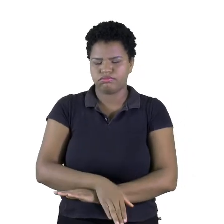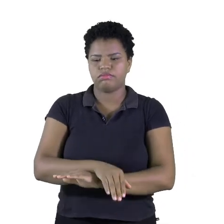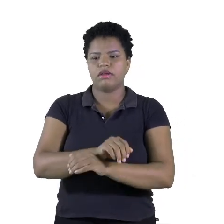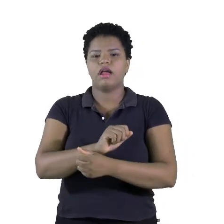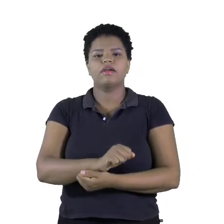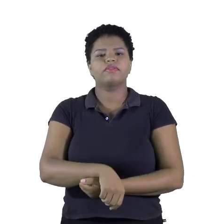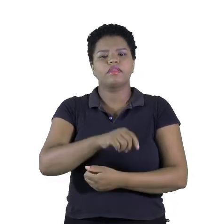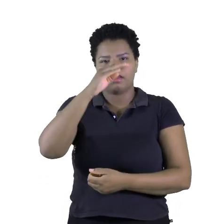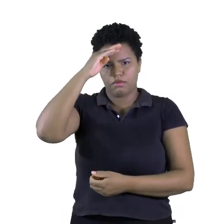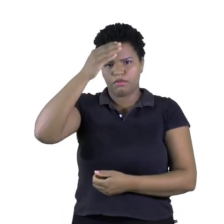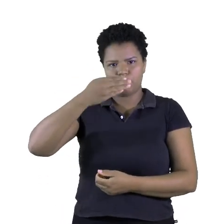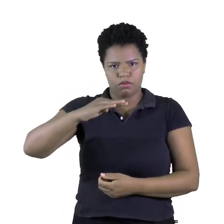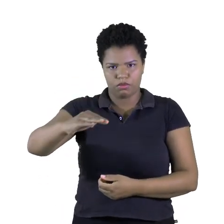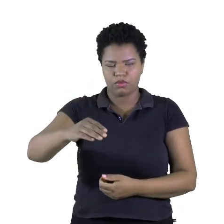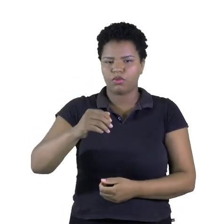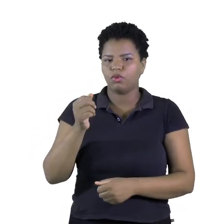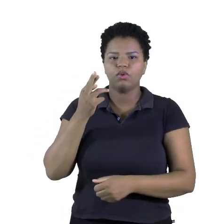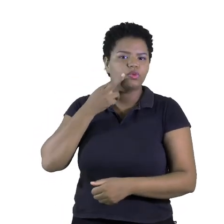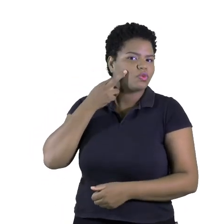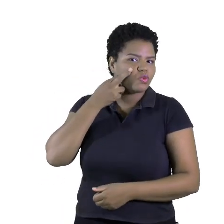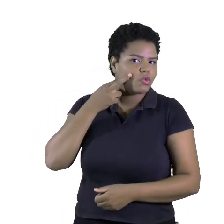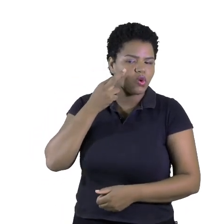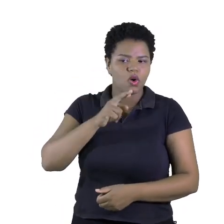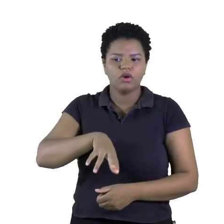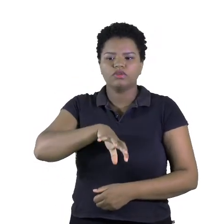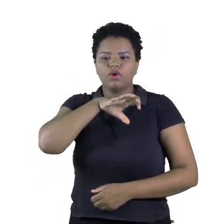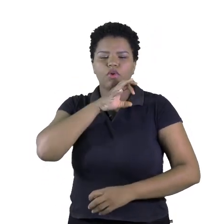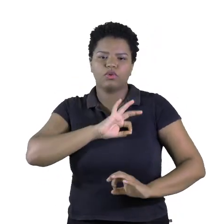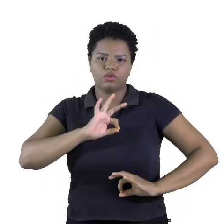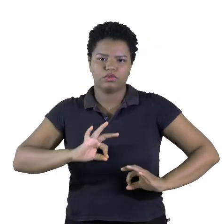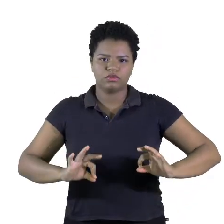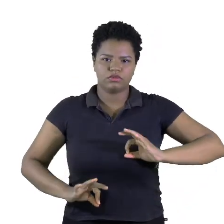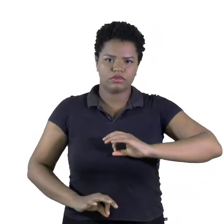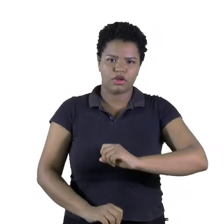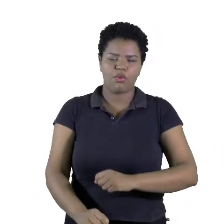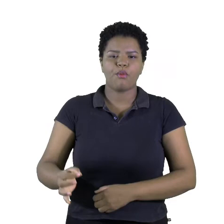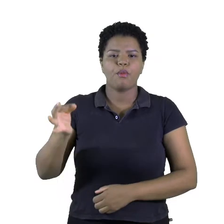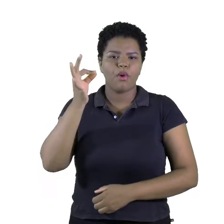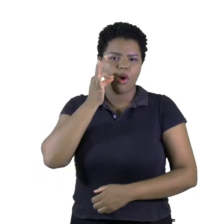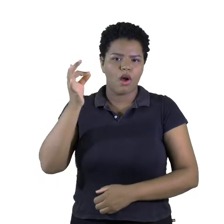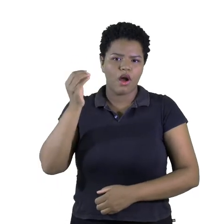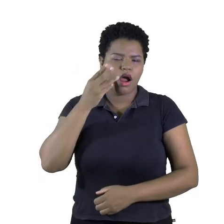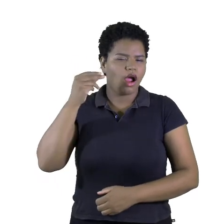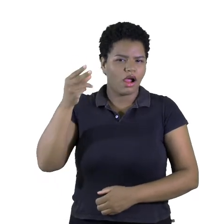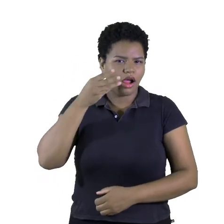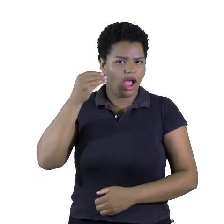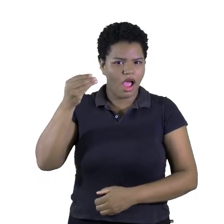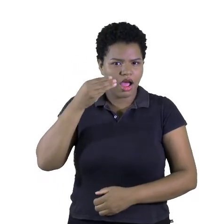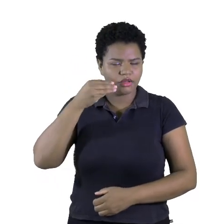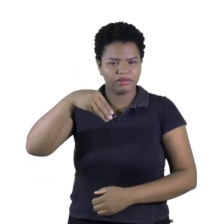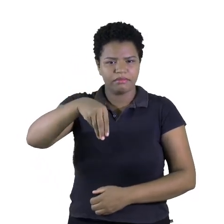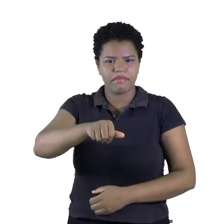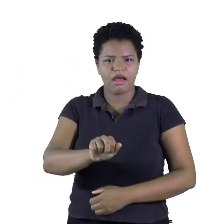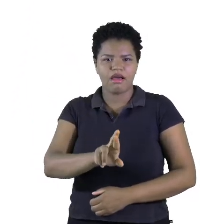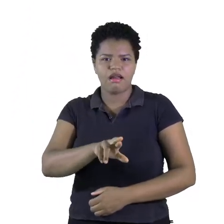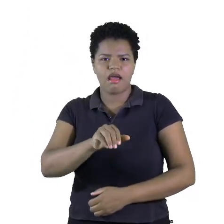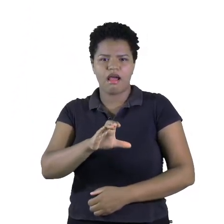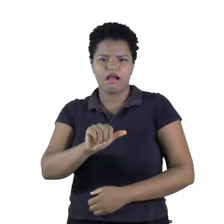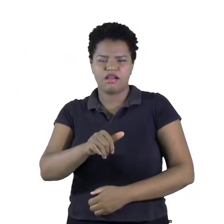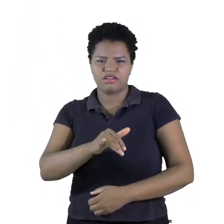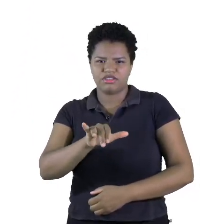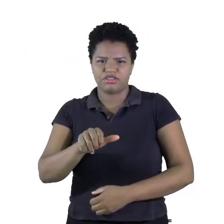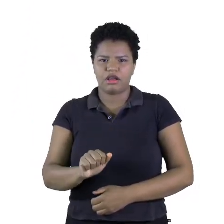o cervo do Pantanal, a onça pintada, o gato maracajá, a jacutinga, né? O